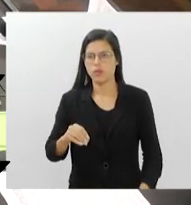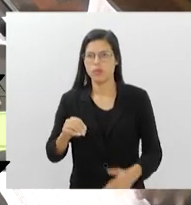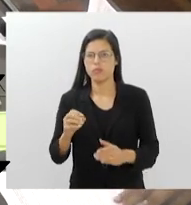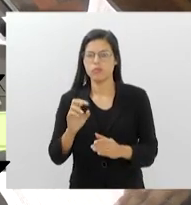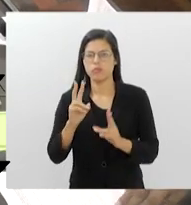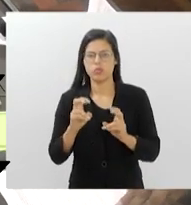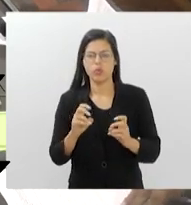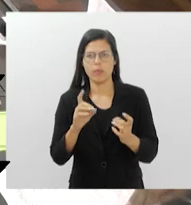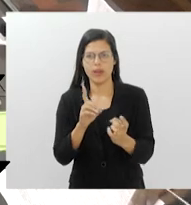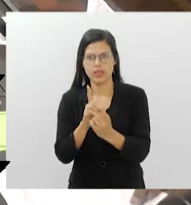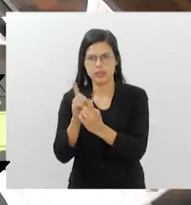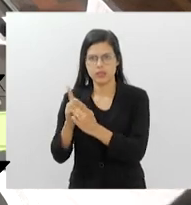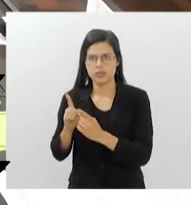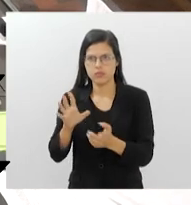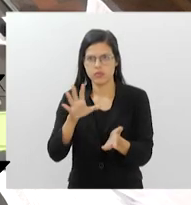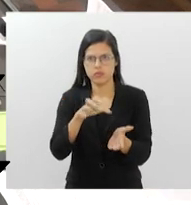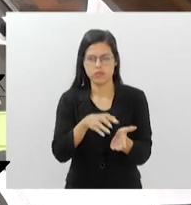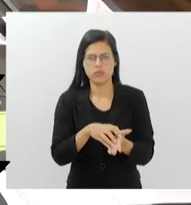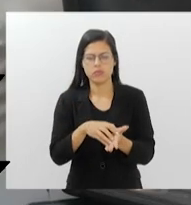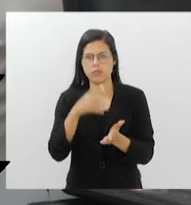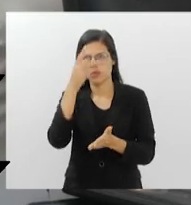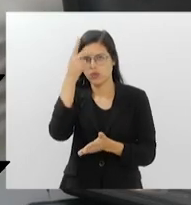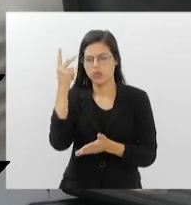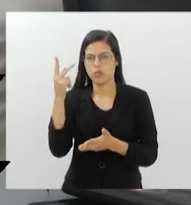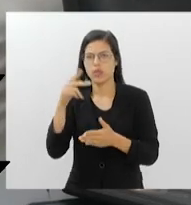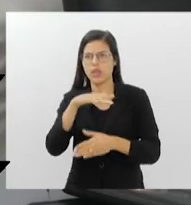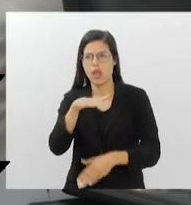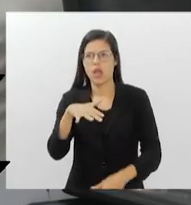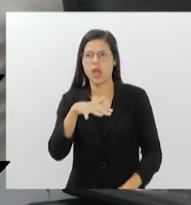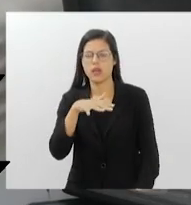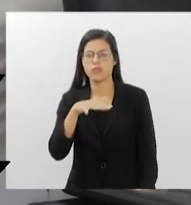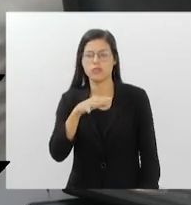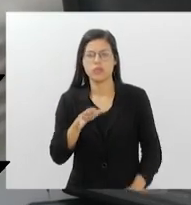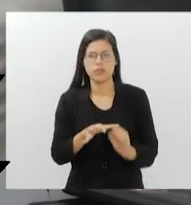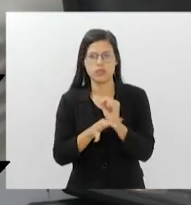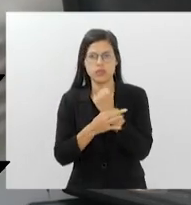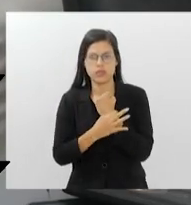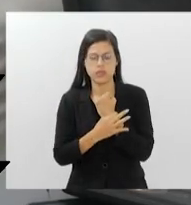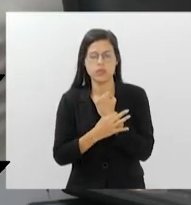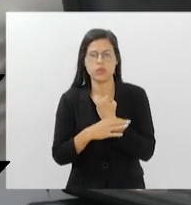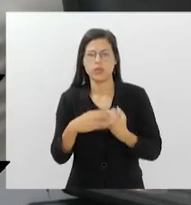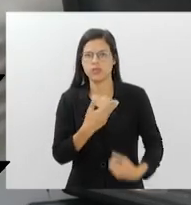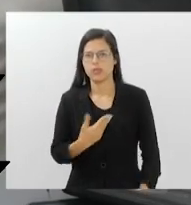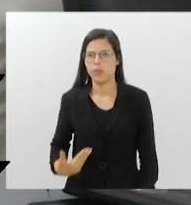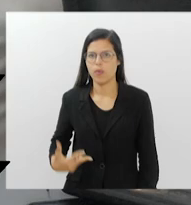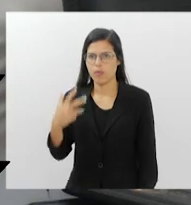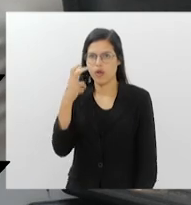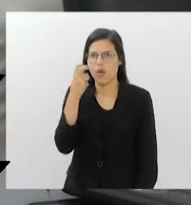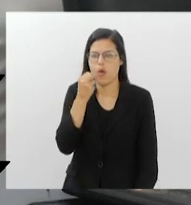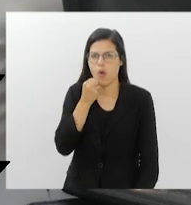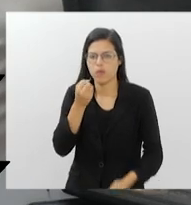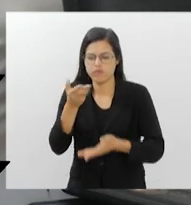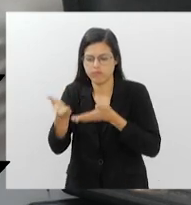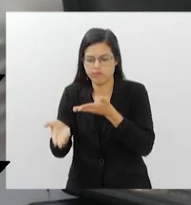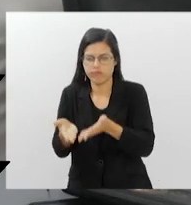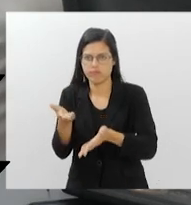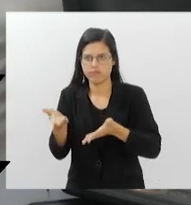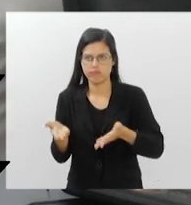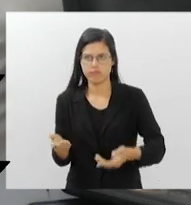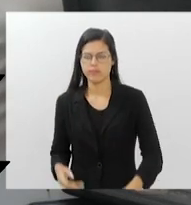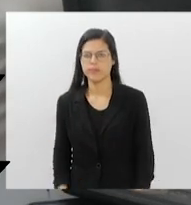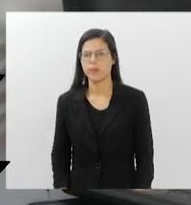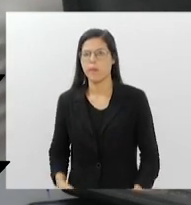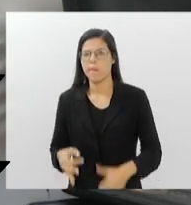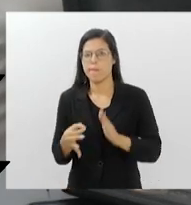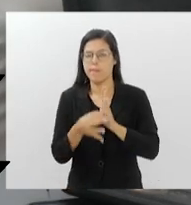públicos integrantes da carreira da Segurança Pública mortos em serviço ou em razão dele no estado do Rio de Janeiro o